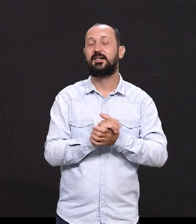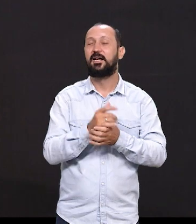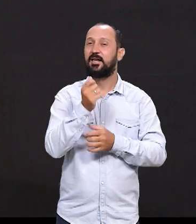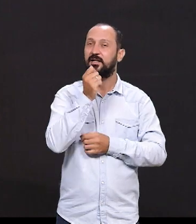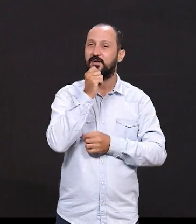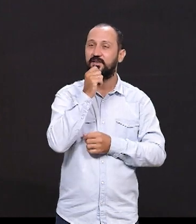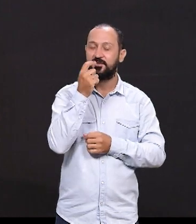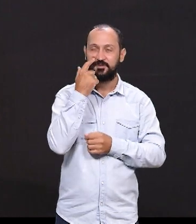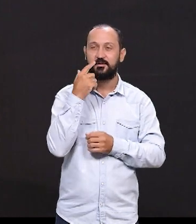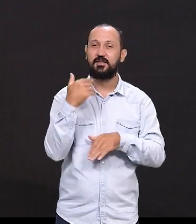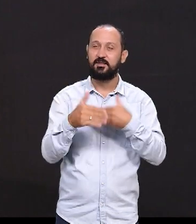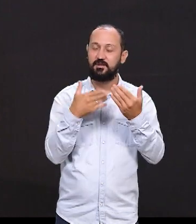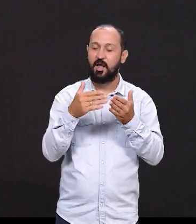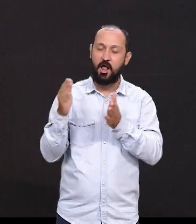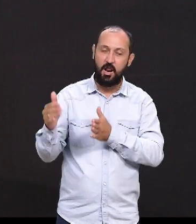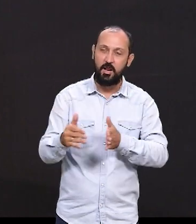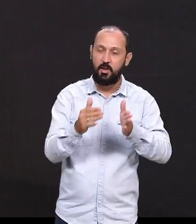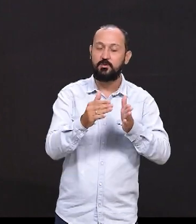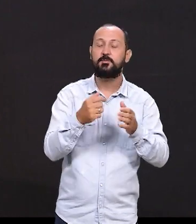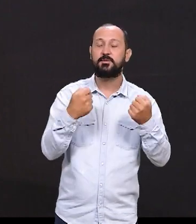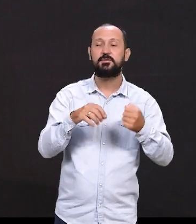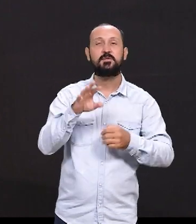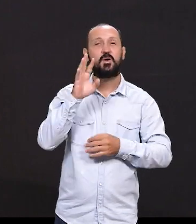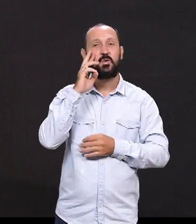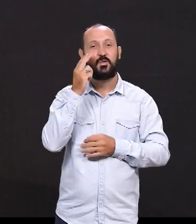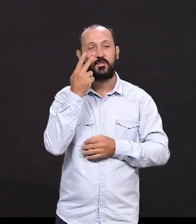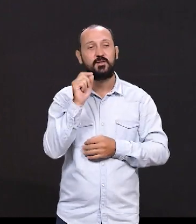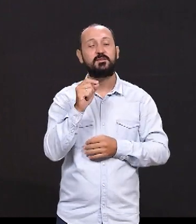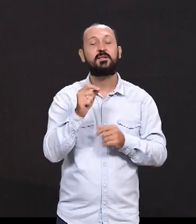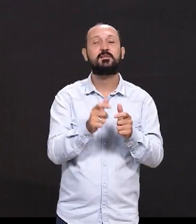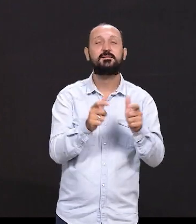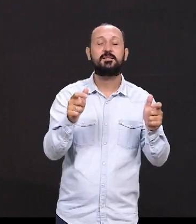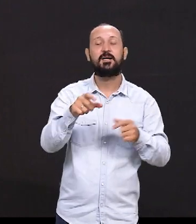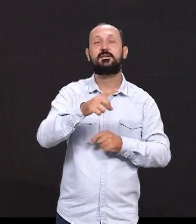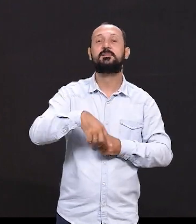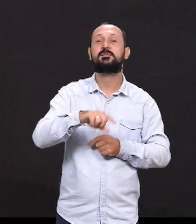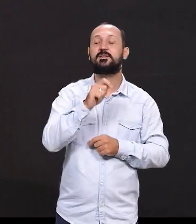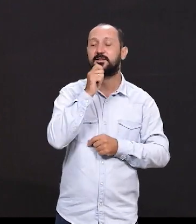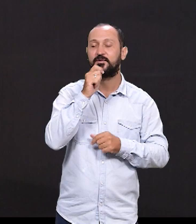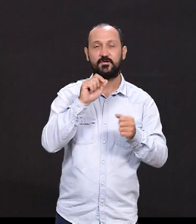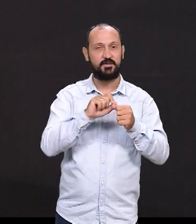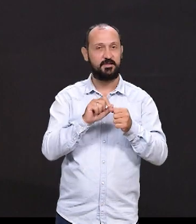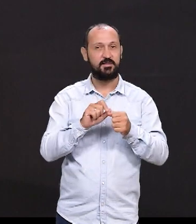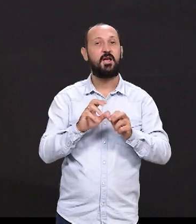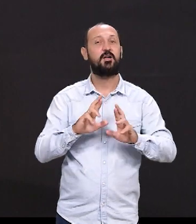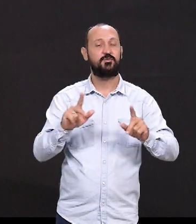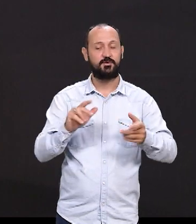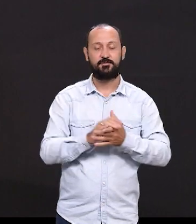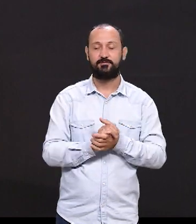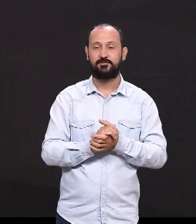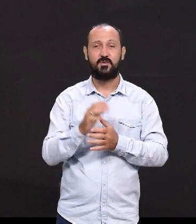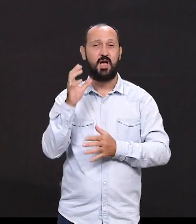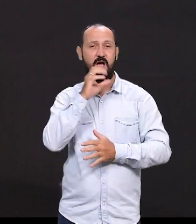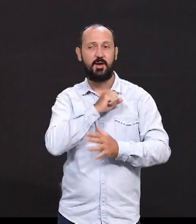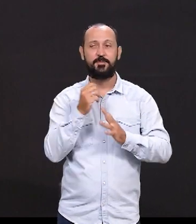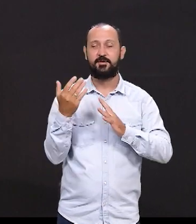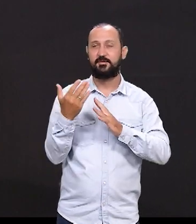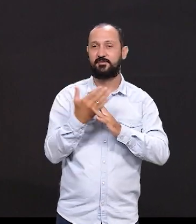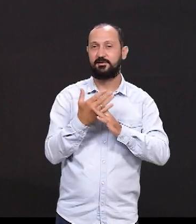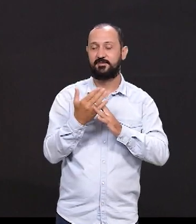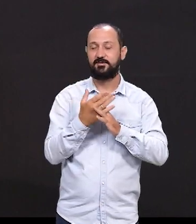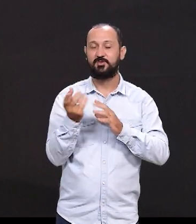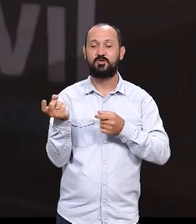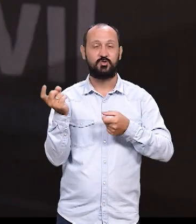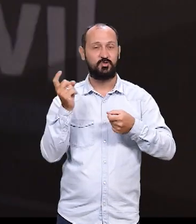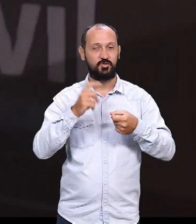cientes e conscientes da necessidade mas ainda nosso caminho ainda é longo a gente tem que ainda convencer eh a maior parte das pessoas porque é isso que vai